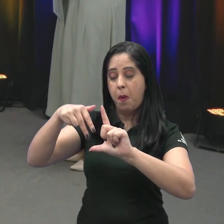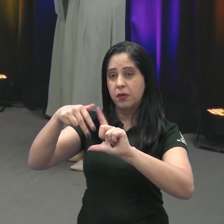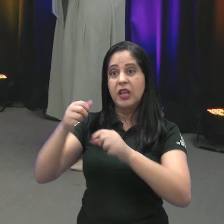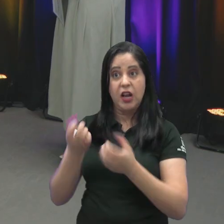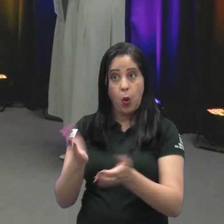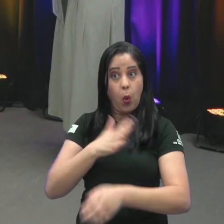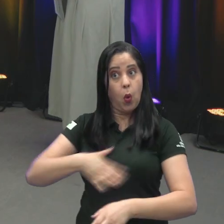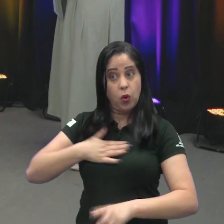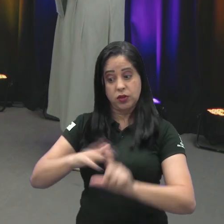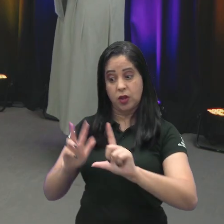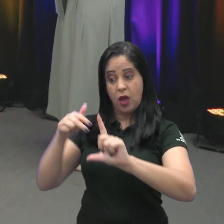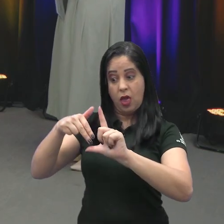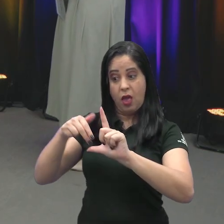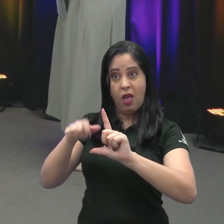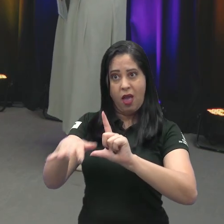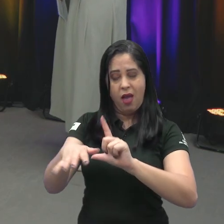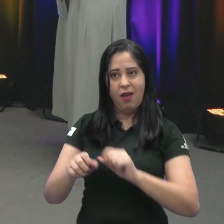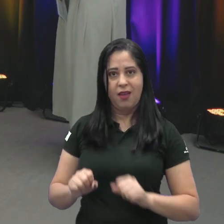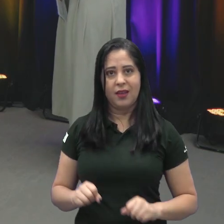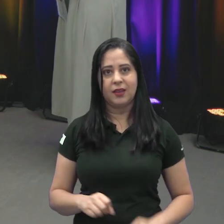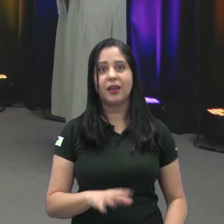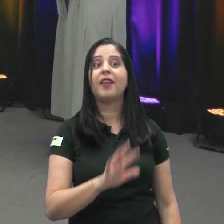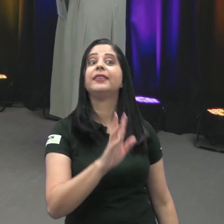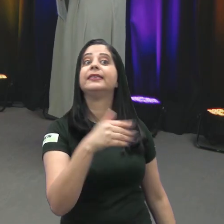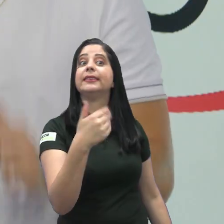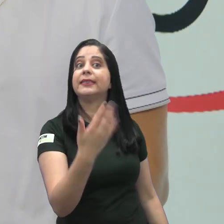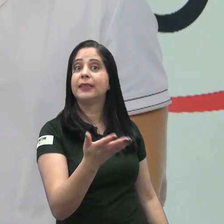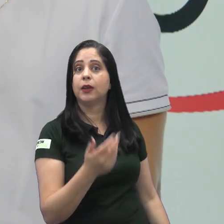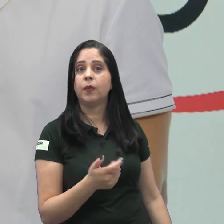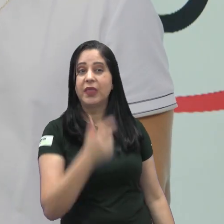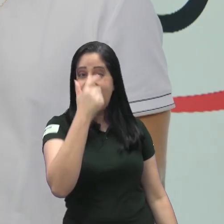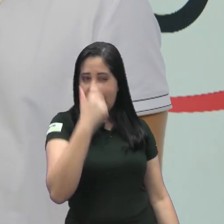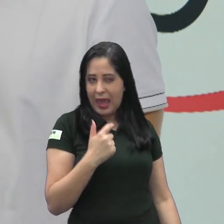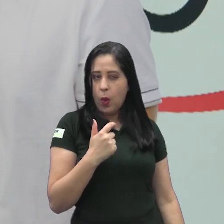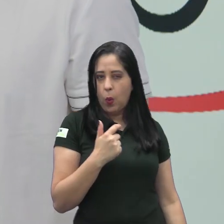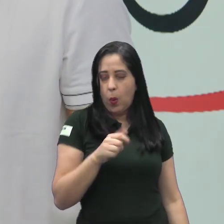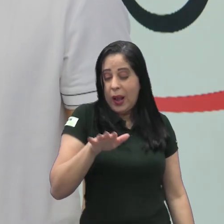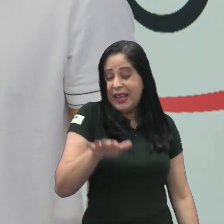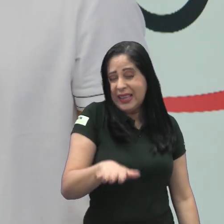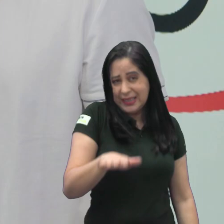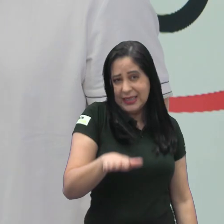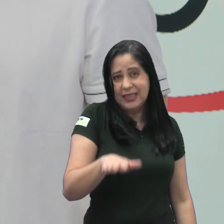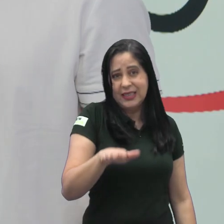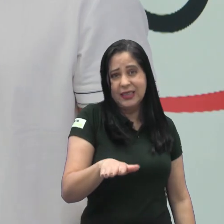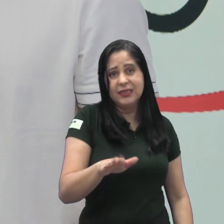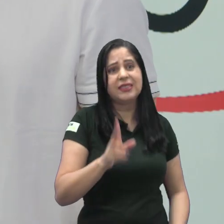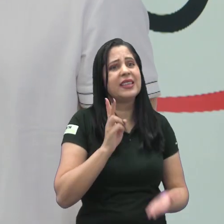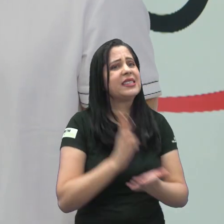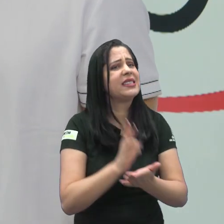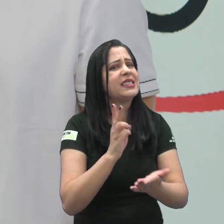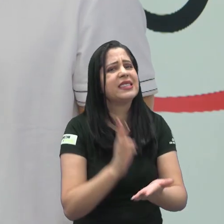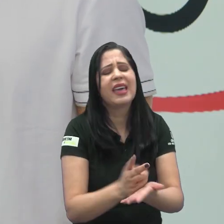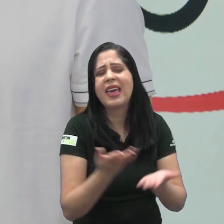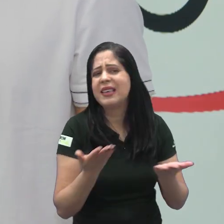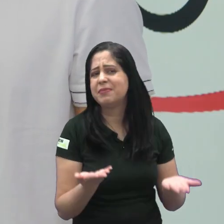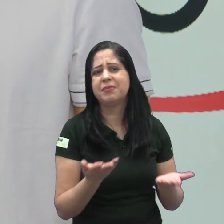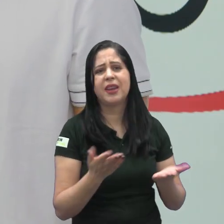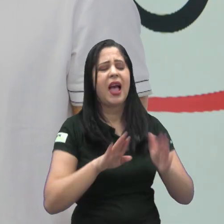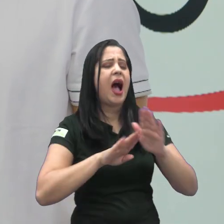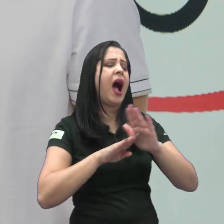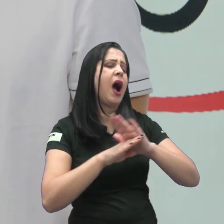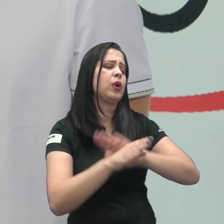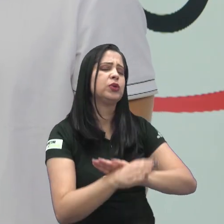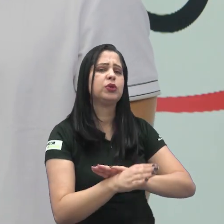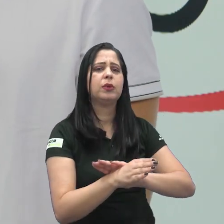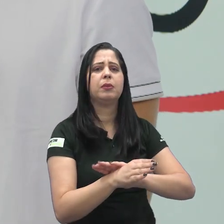assim, gente, esse negócio tá dando certo? Na verdade, eu acho que eu nasci com isso, porque eu sou uma pessoa que desde lá da escola,